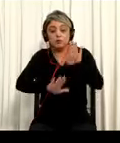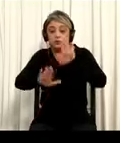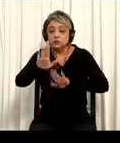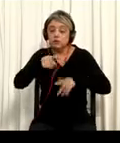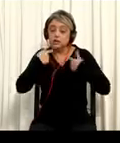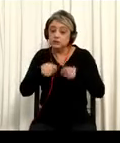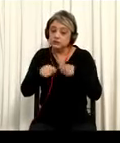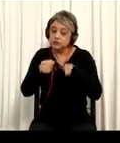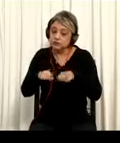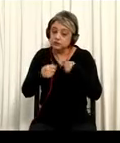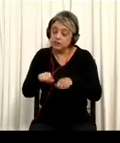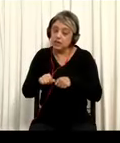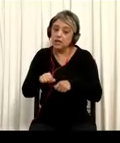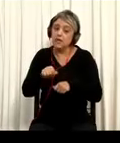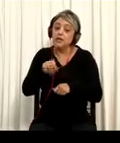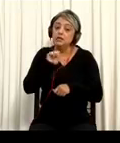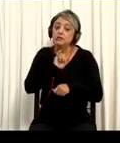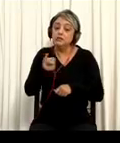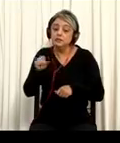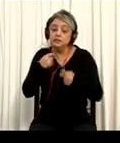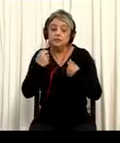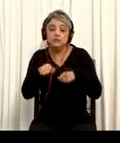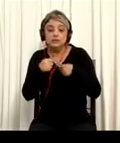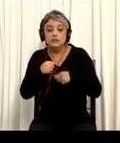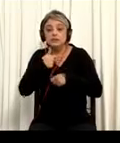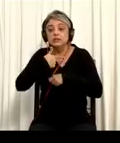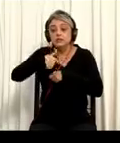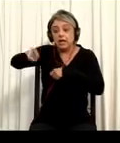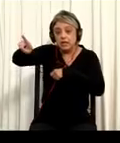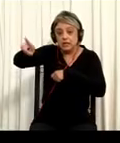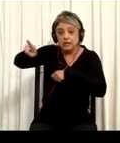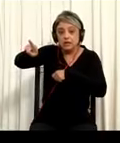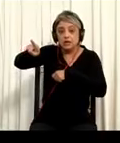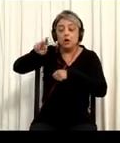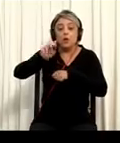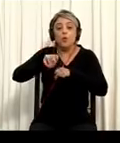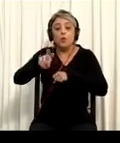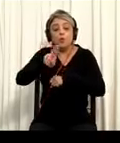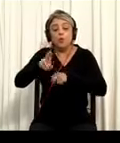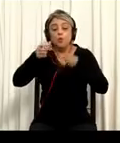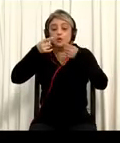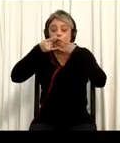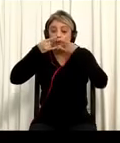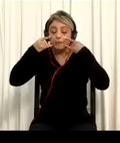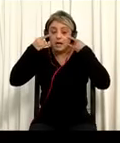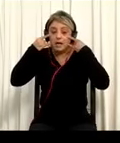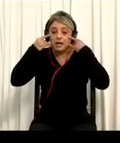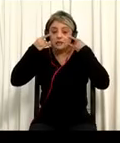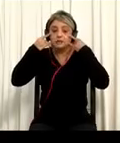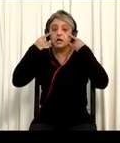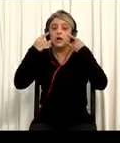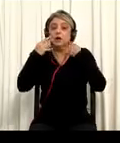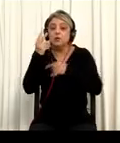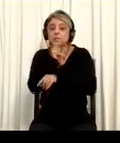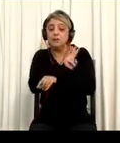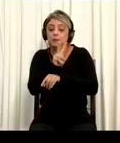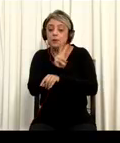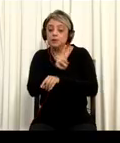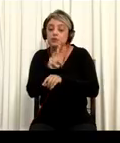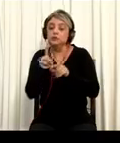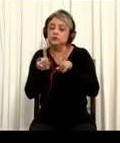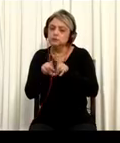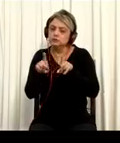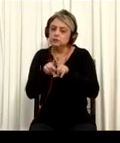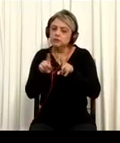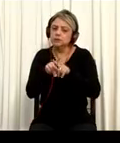necessários, sobre se precisar sair de casa, o uso da máscara, o uso da proteção, também